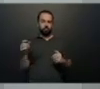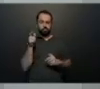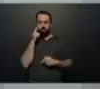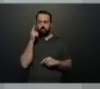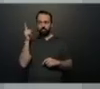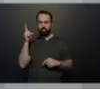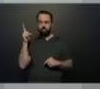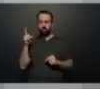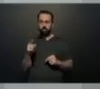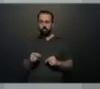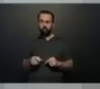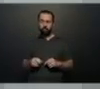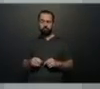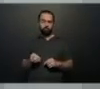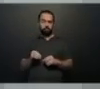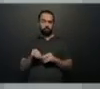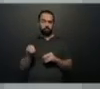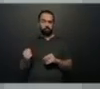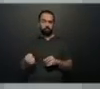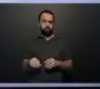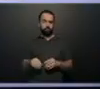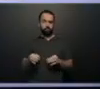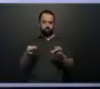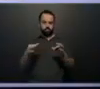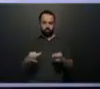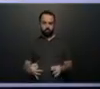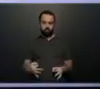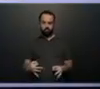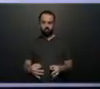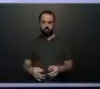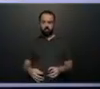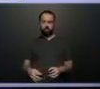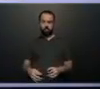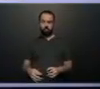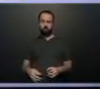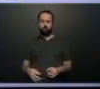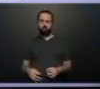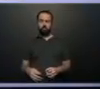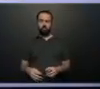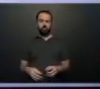temos o descarte consciente, aquelas